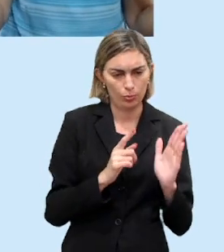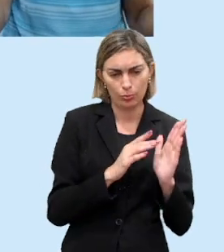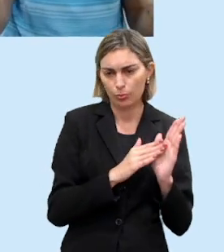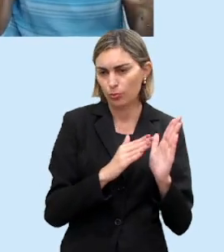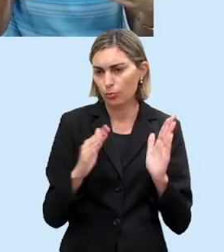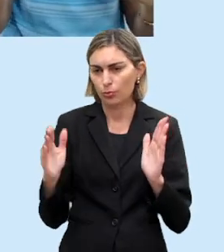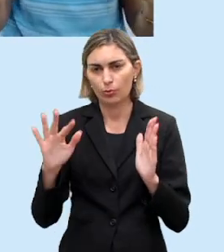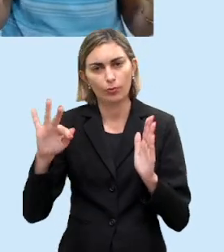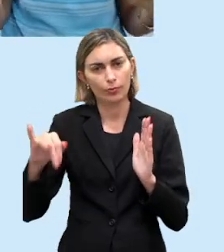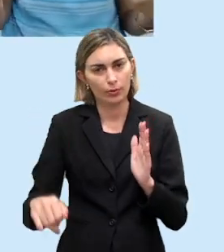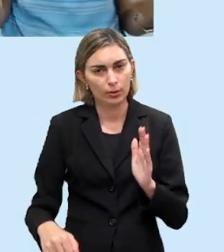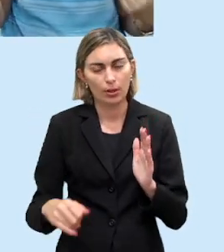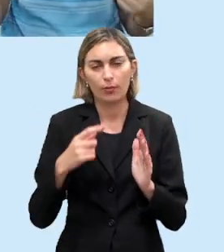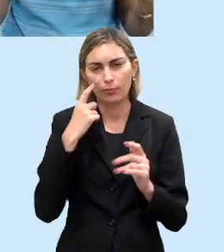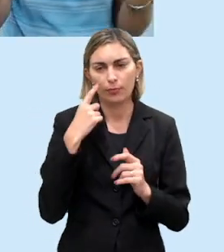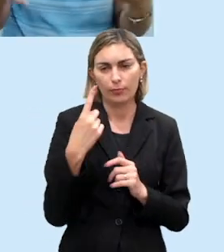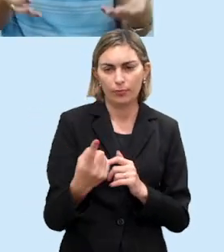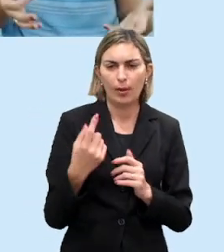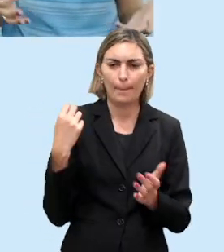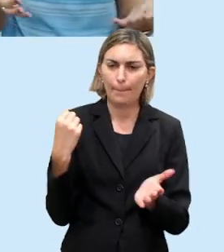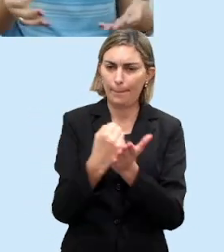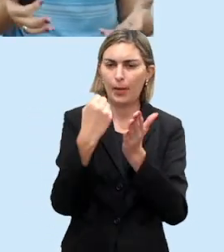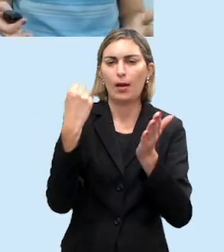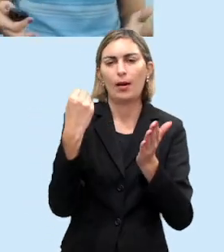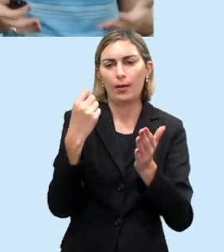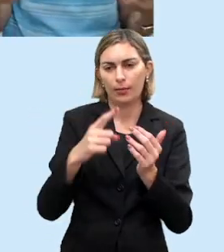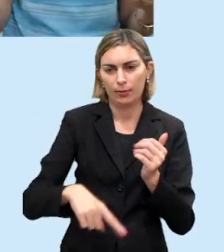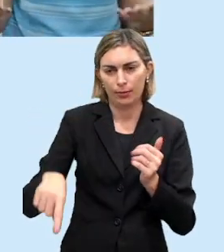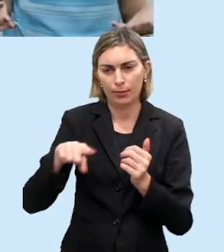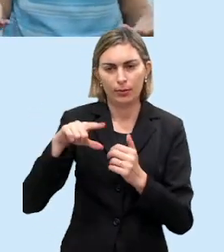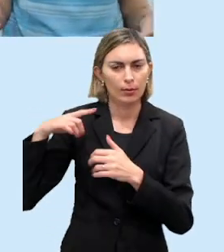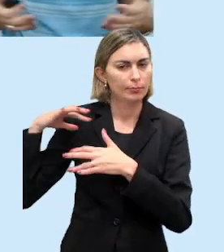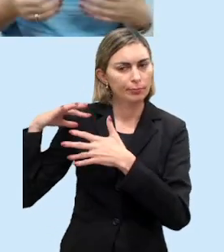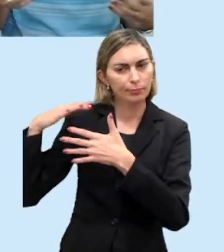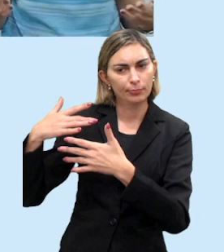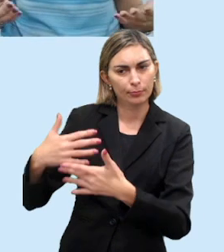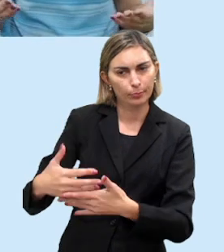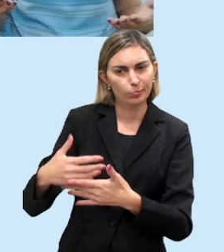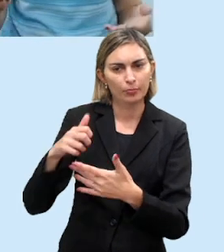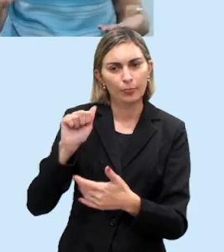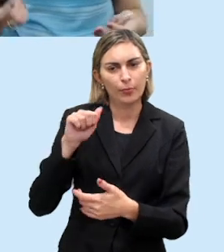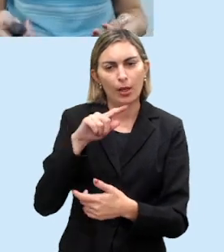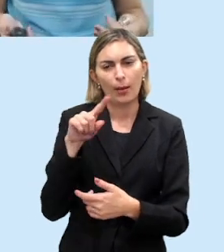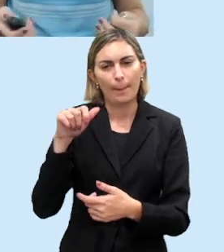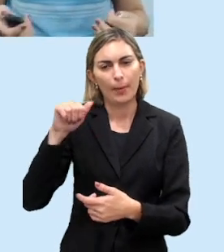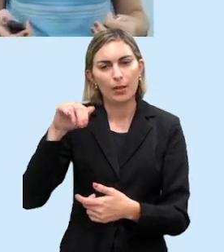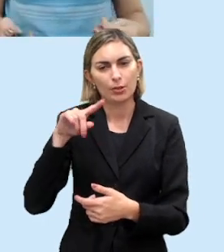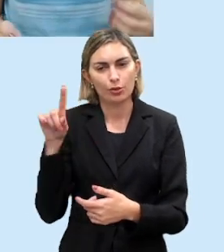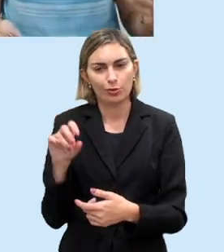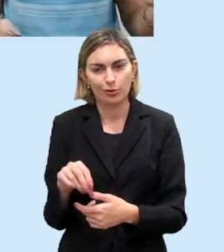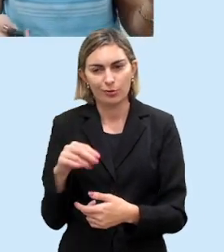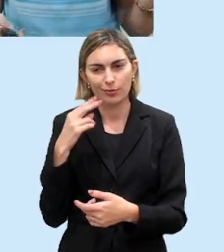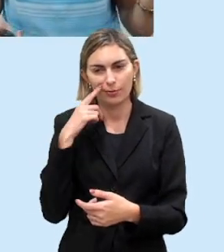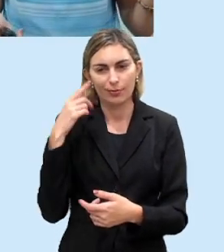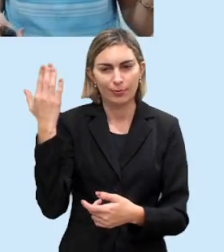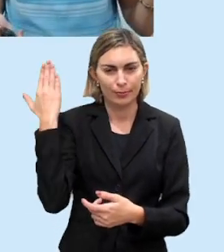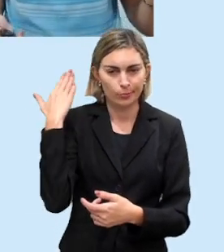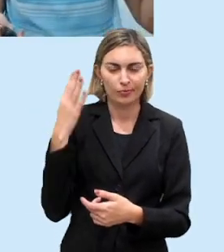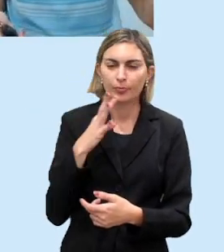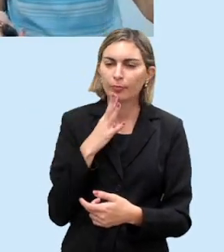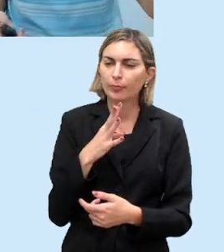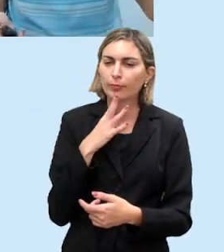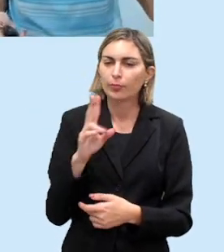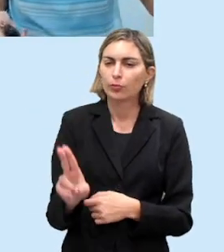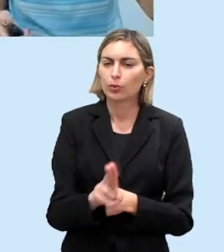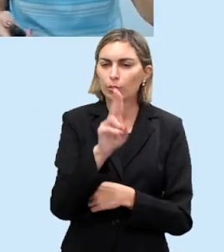final. E aí vejam como uma marca da nossa contemporaneidade, a Amazon, não é? Todo mundo reconhece aí, como ele usa